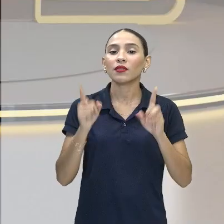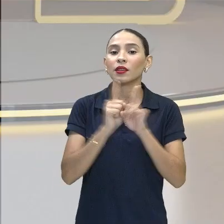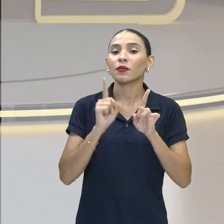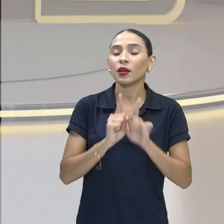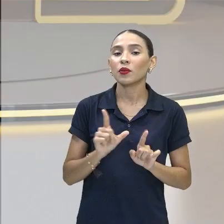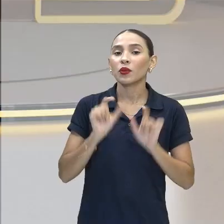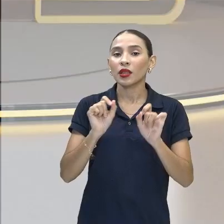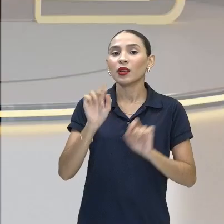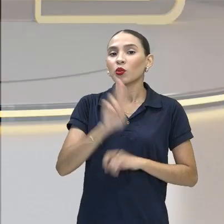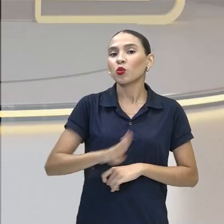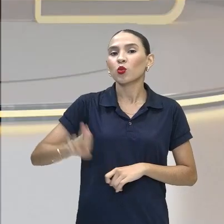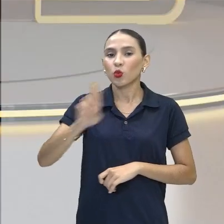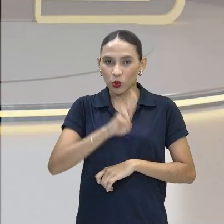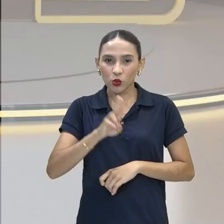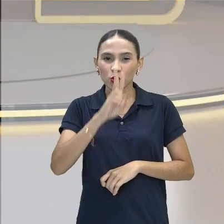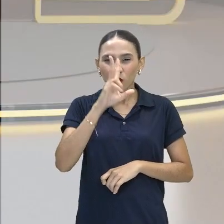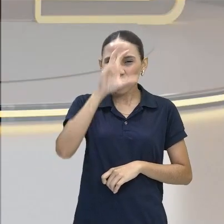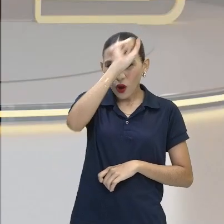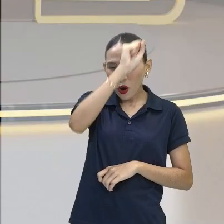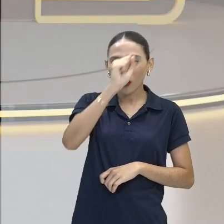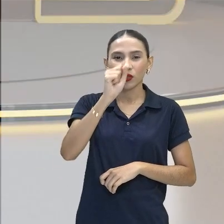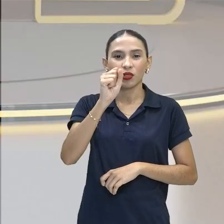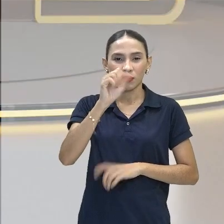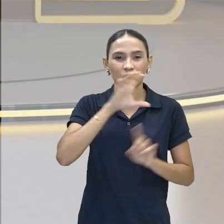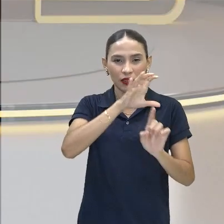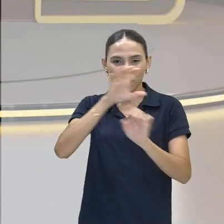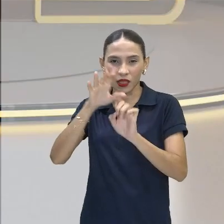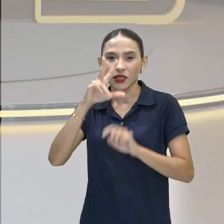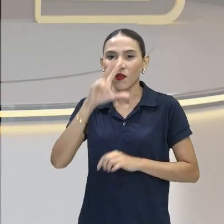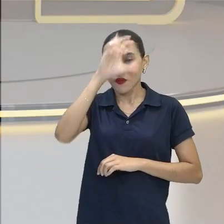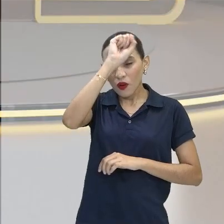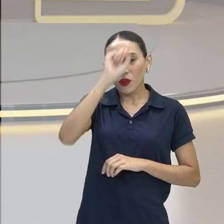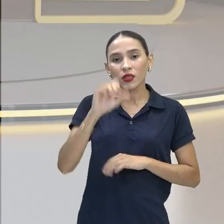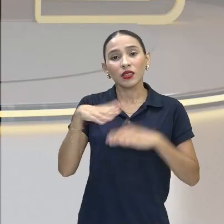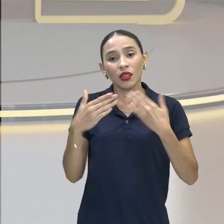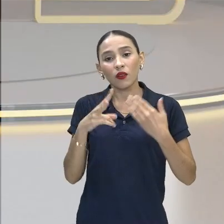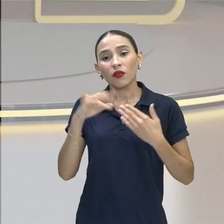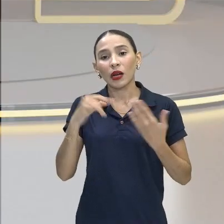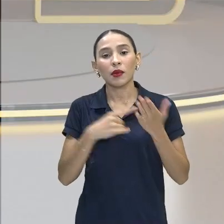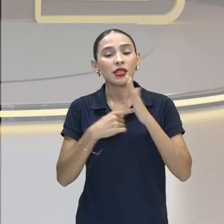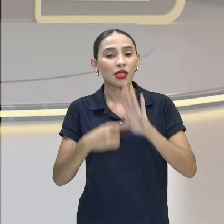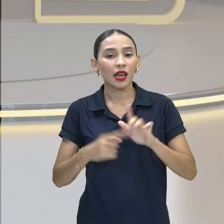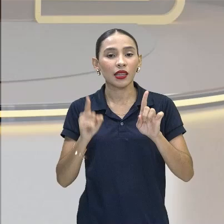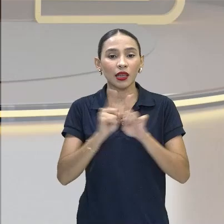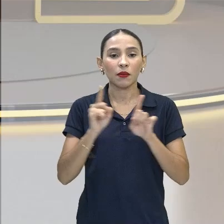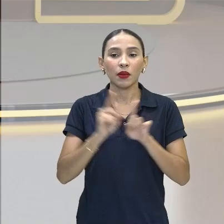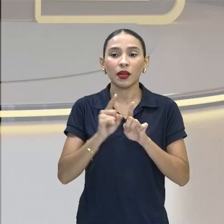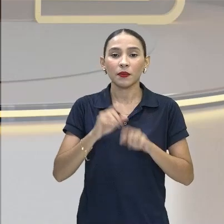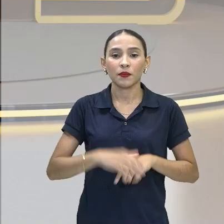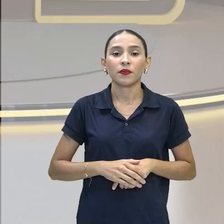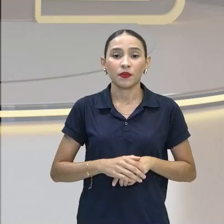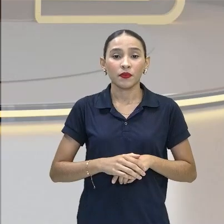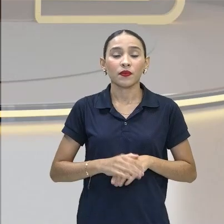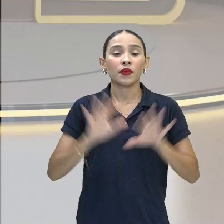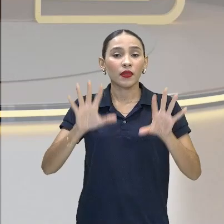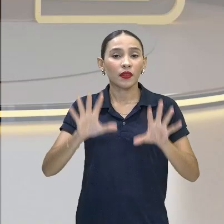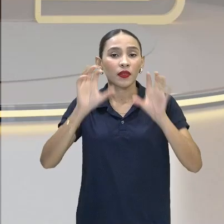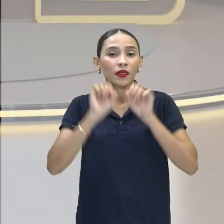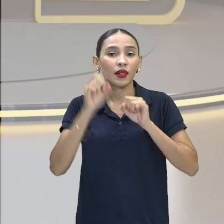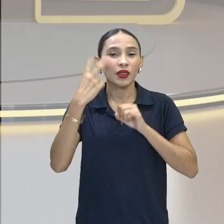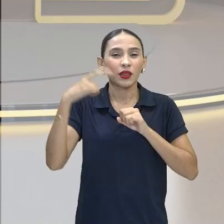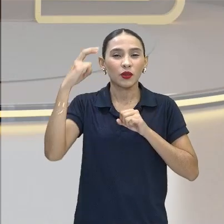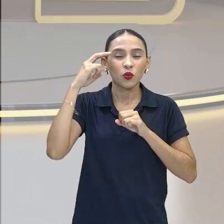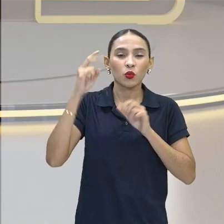do consumismo, da cultura de massa. Então ele vem trazendo isso, ele se apropria dessa questão da cultura de